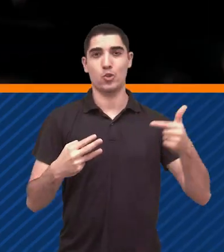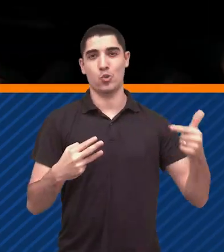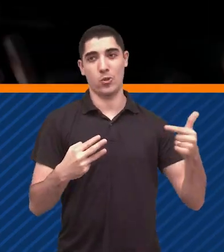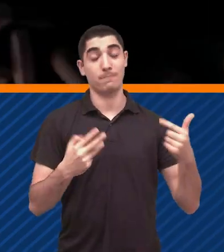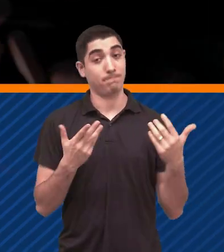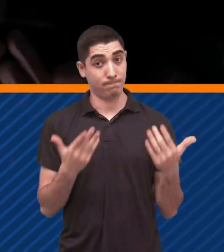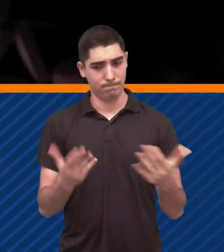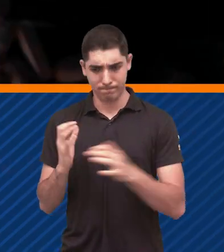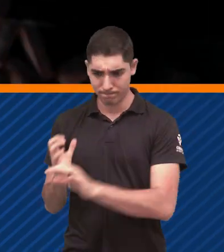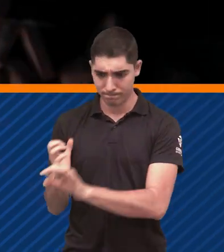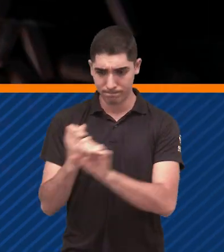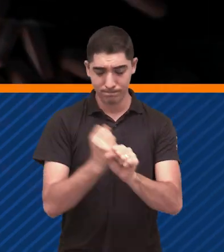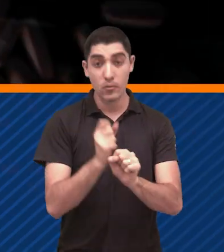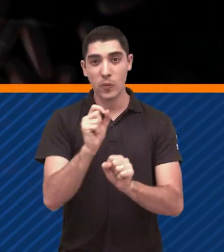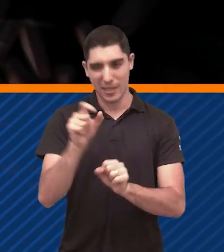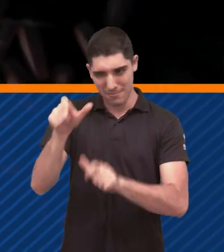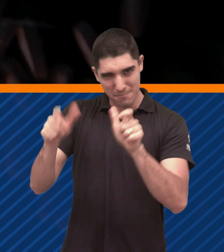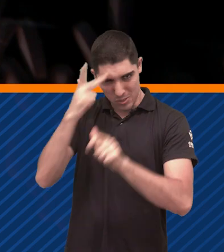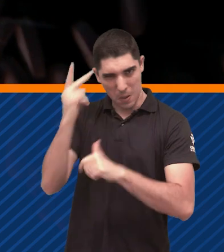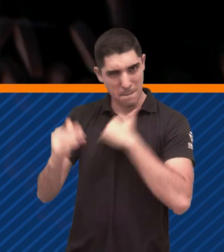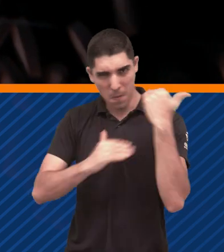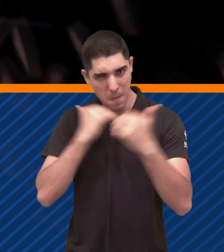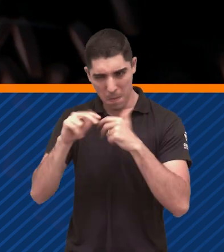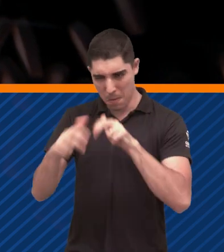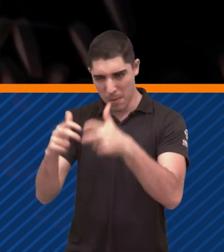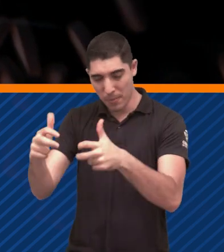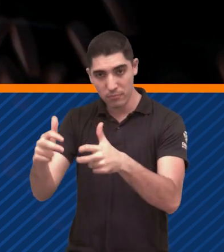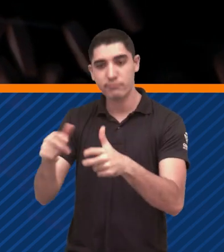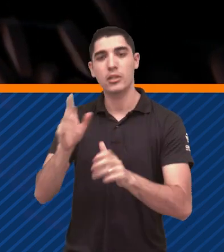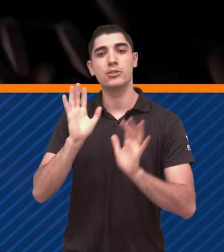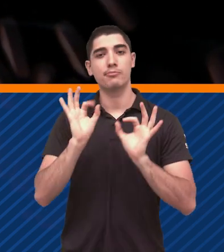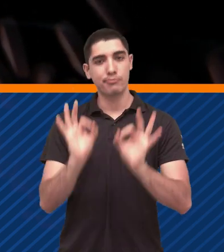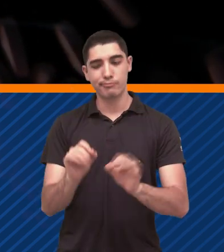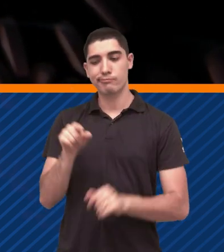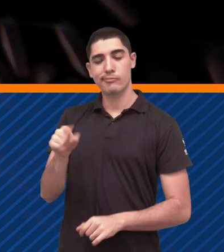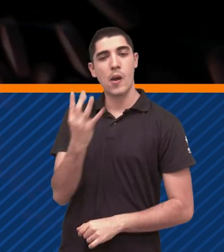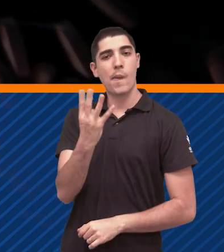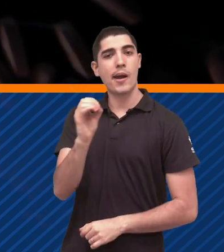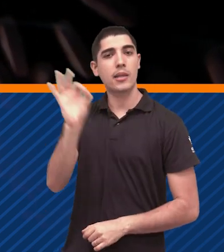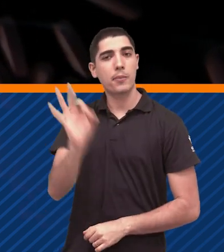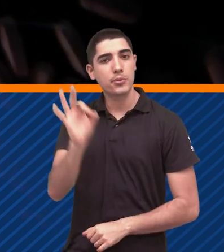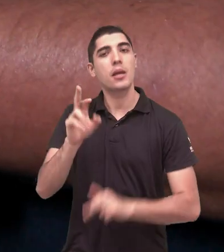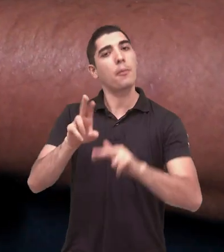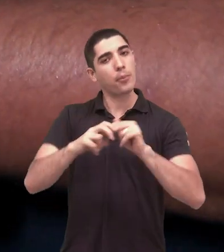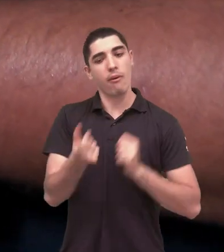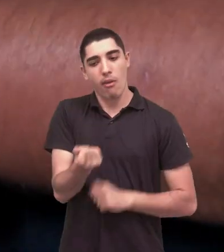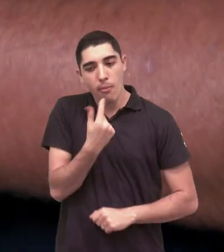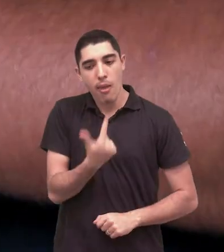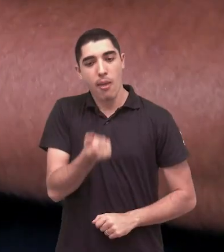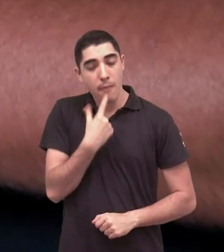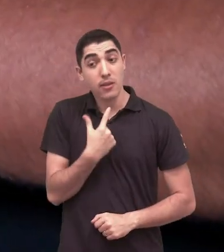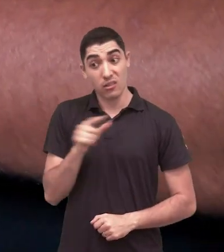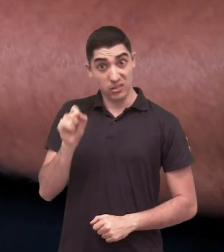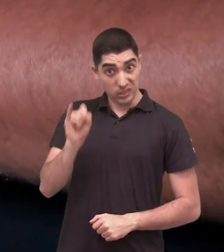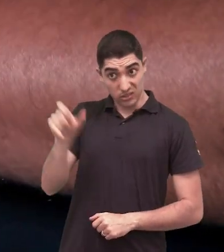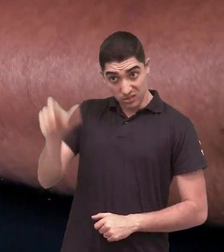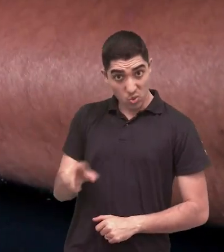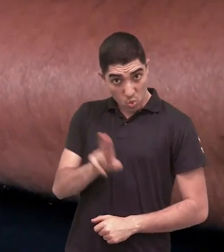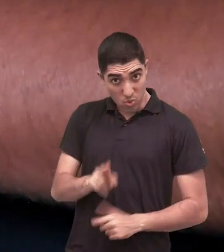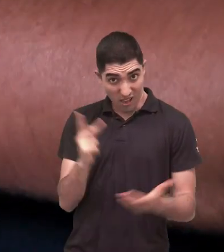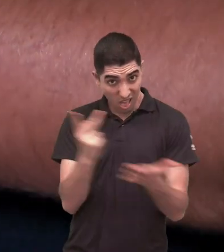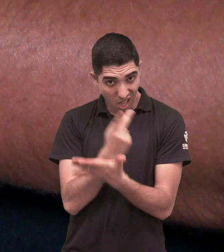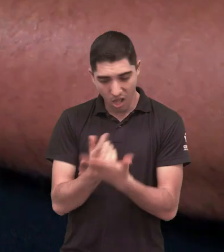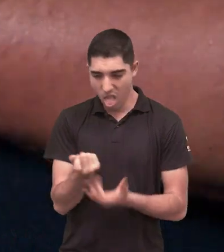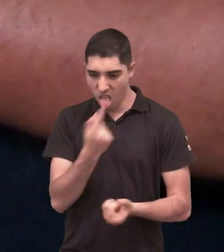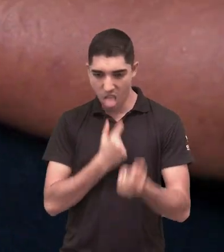Brasil. Desse número, 40% dos casos foram por conta de remédios controlados. Quando consumidos de maneira